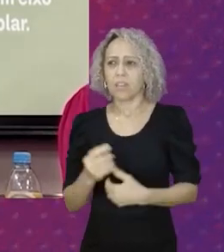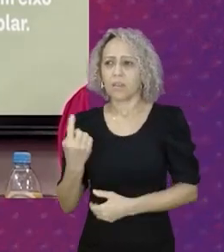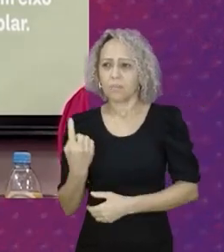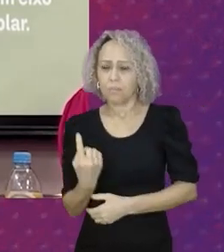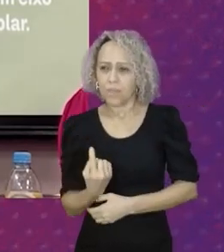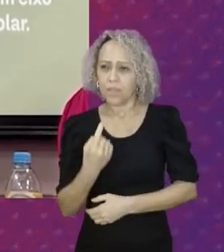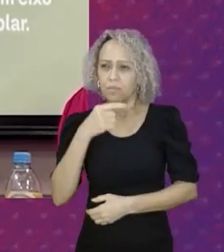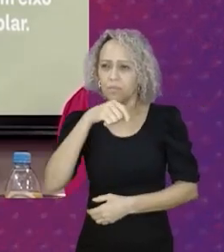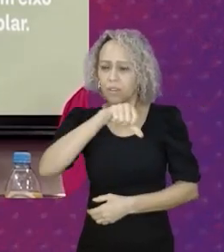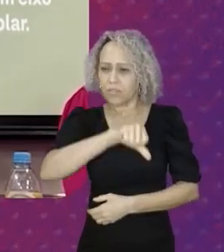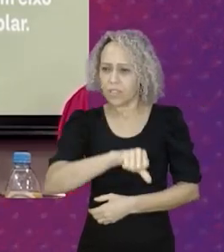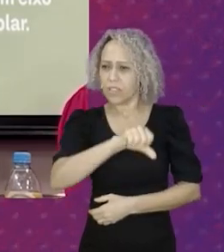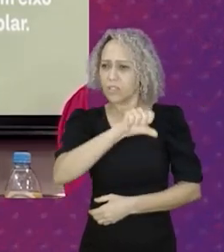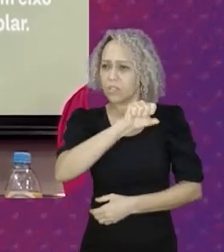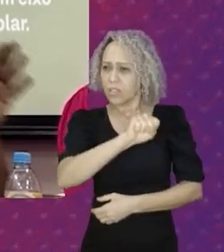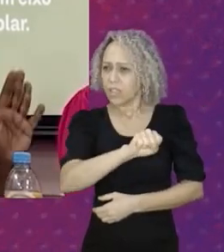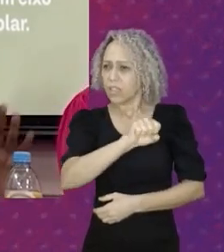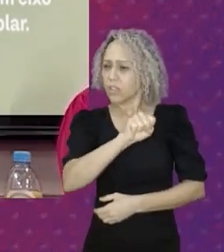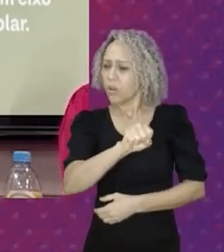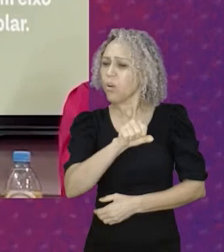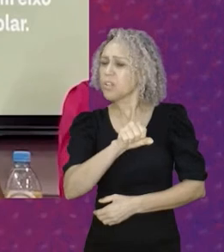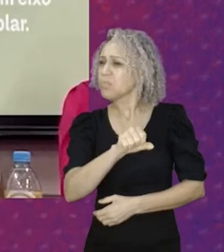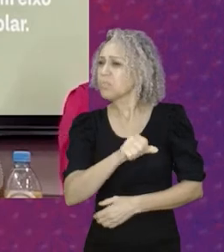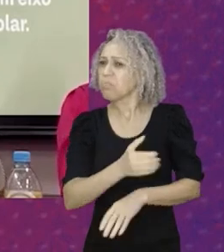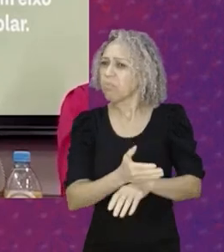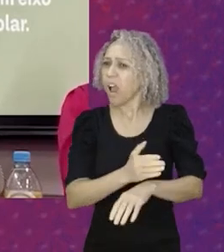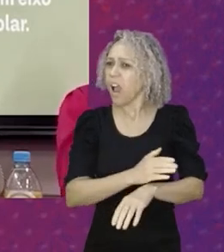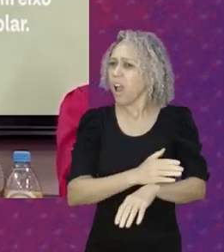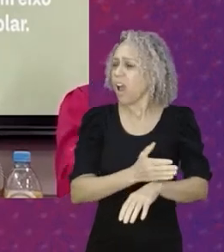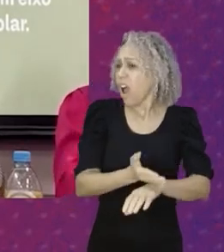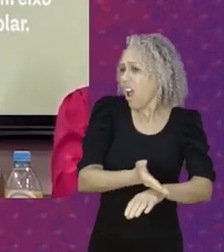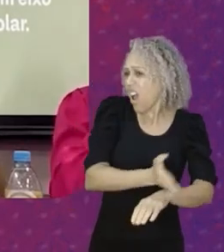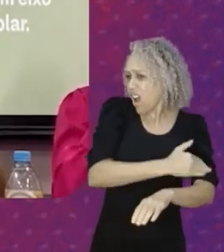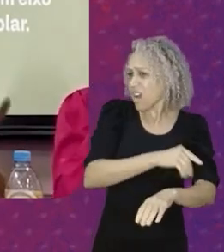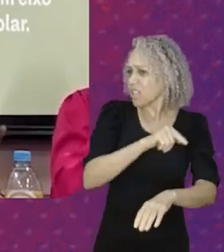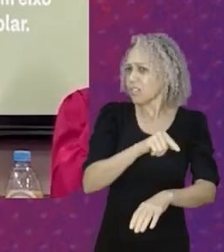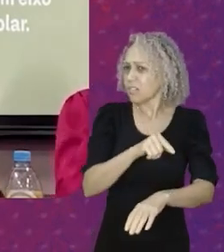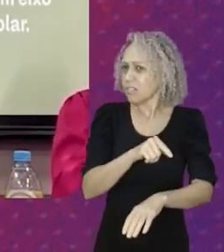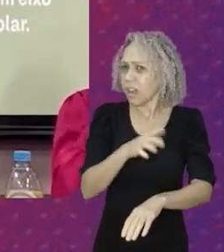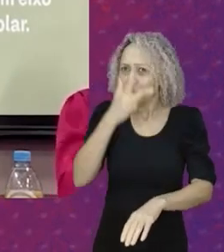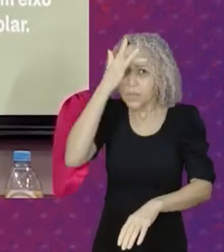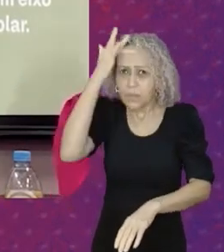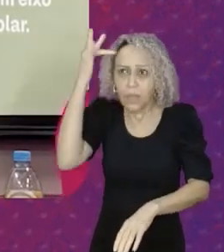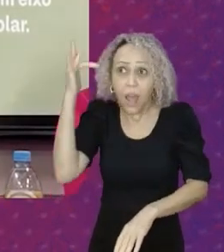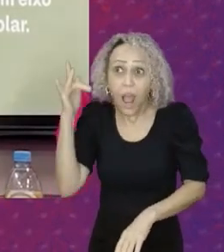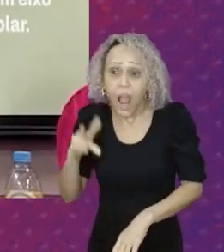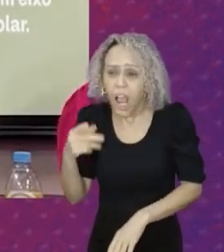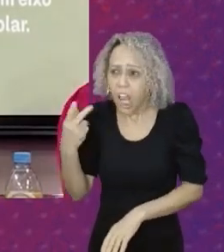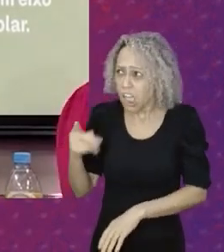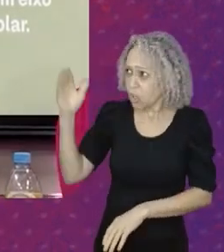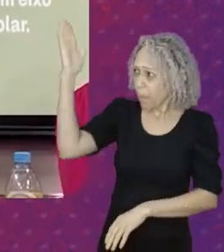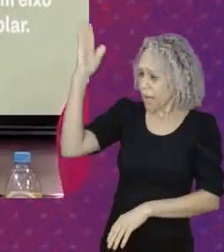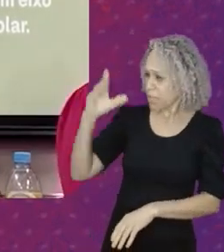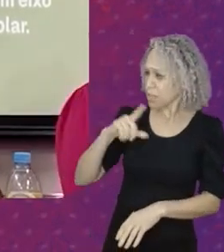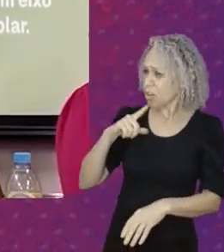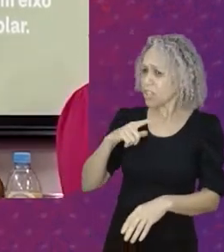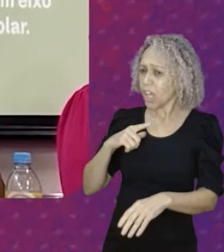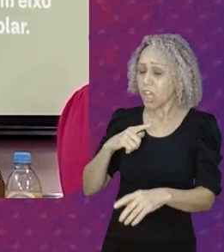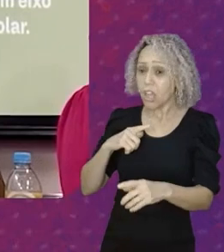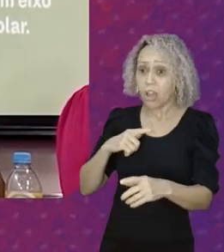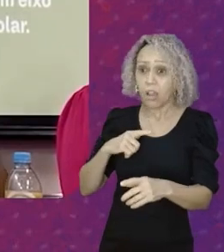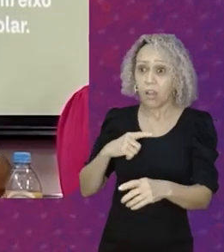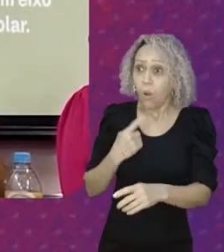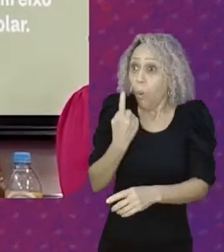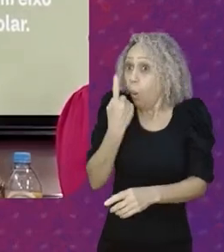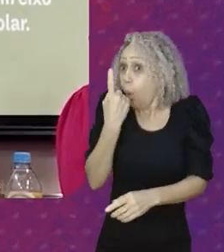Se achava que aqui no Brasil tinha um único povo, né? Um povo, uma nação. Era essa a ideia